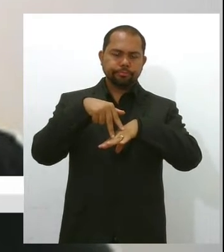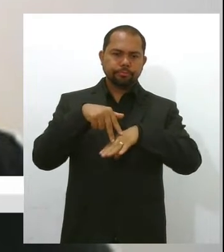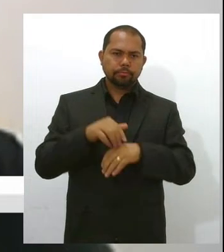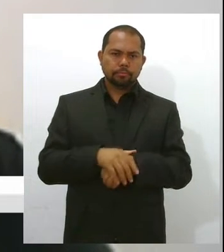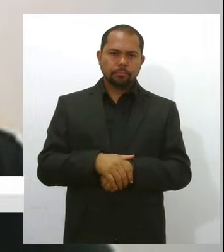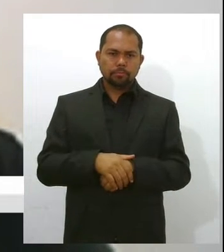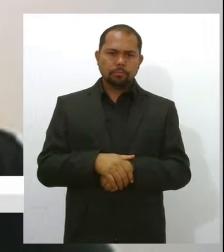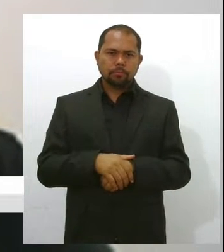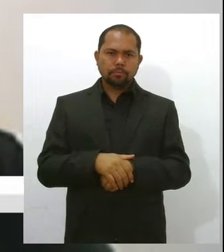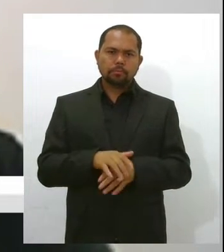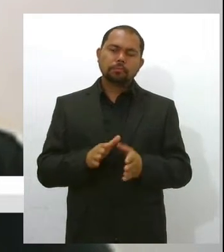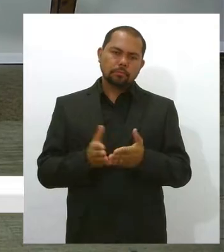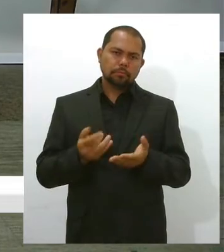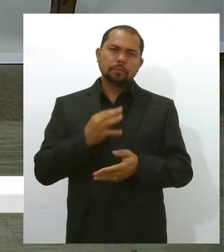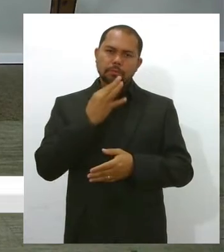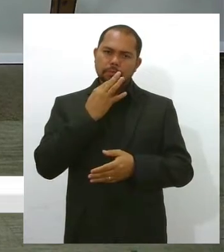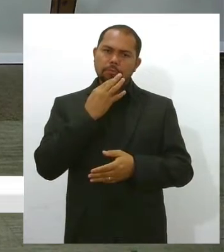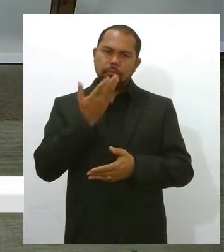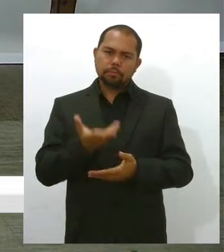nesse sentido.